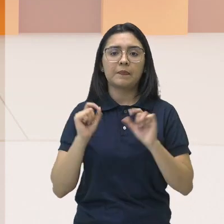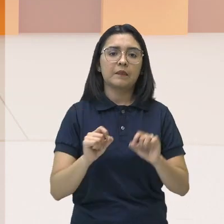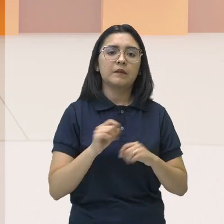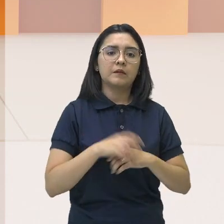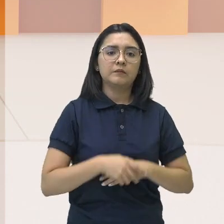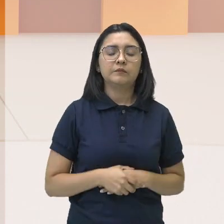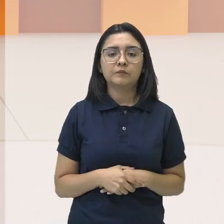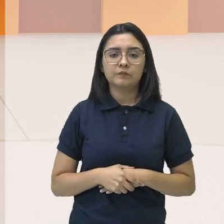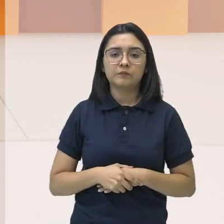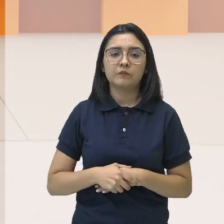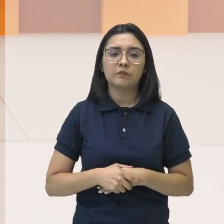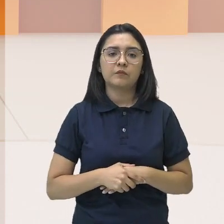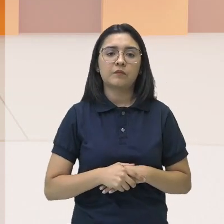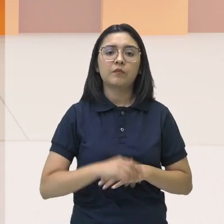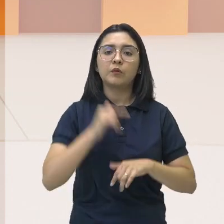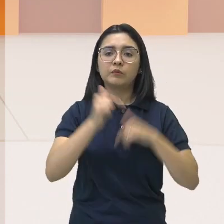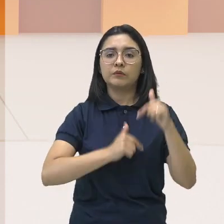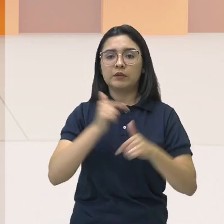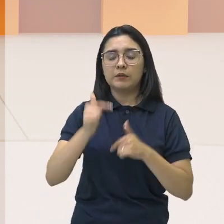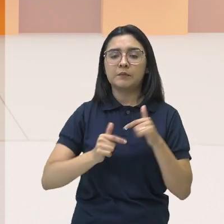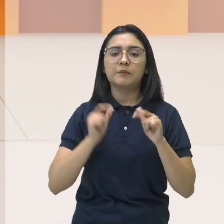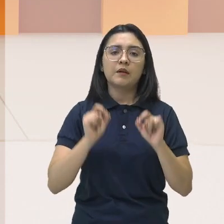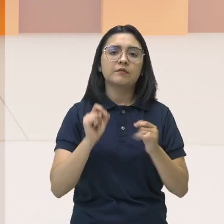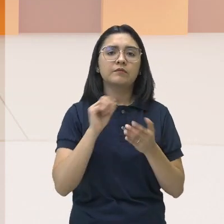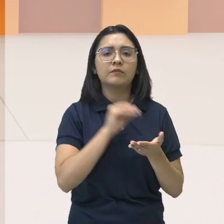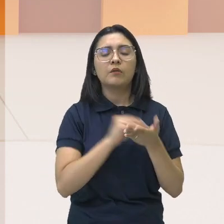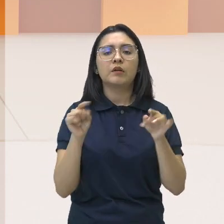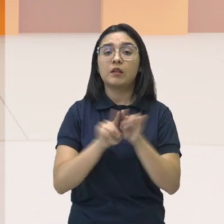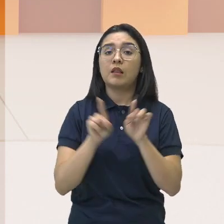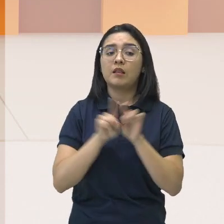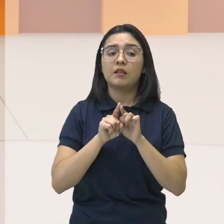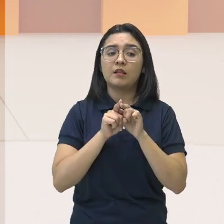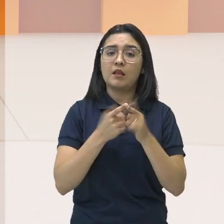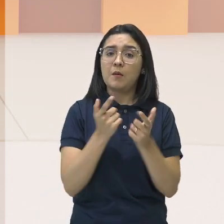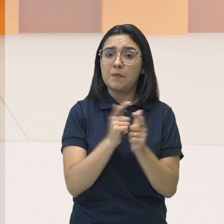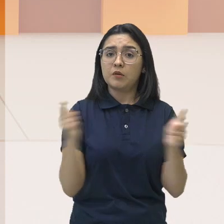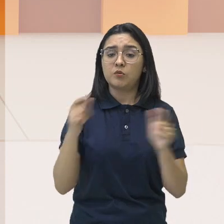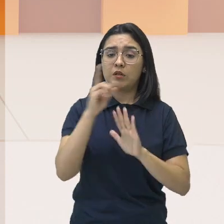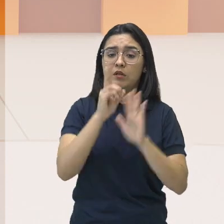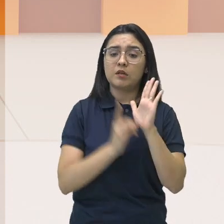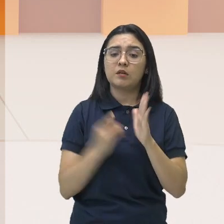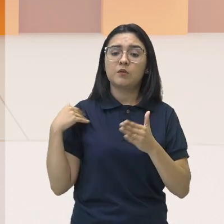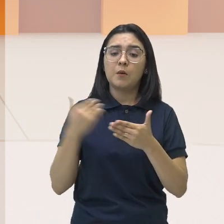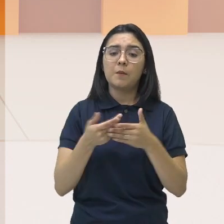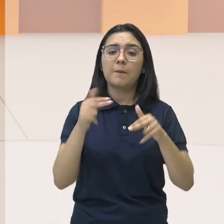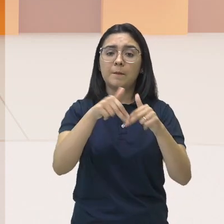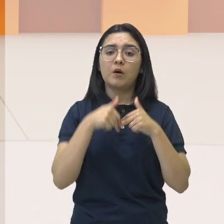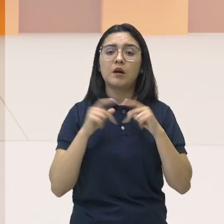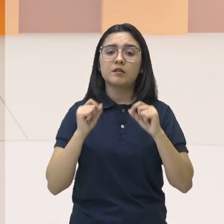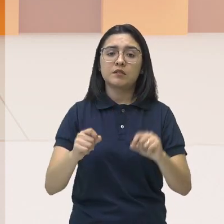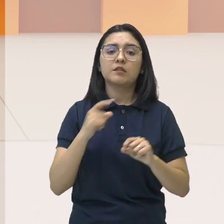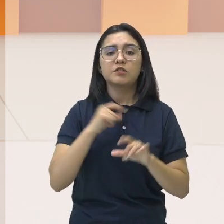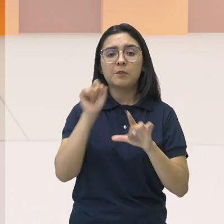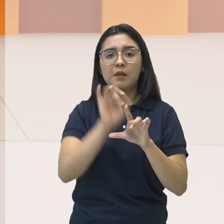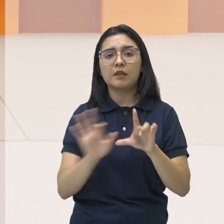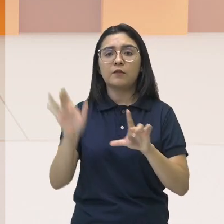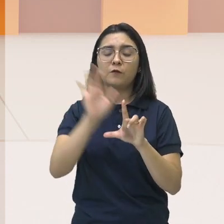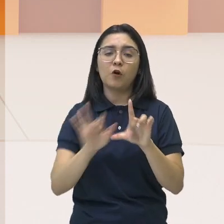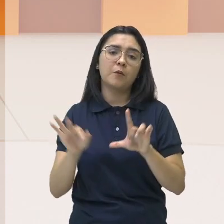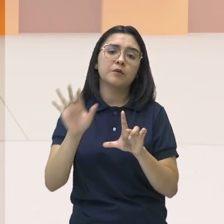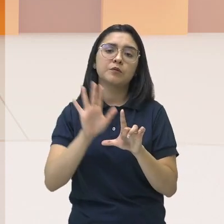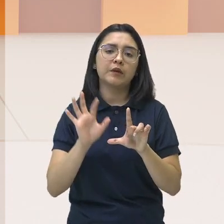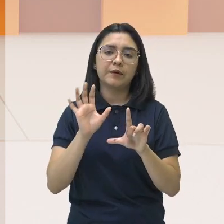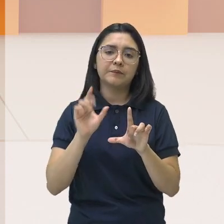ou a precarização do trabalho. Eu digo que ela se intensificou na última década em função das plataformas que fazem